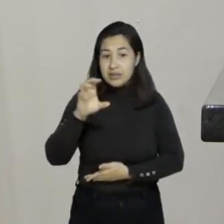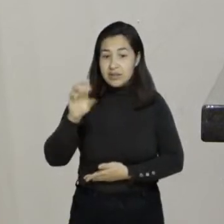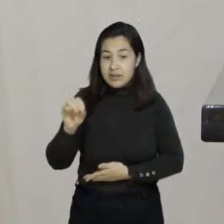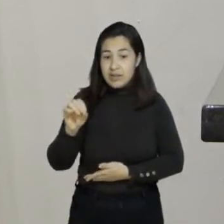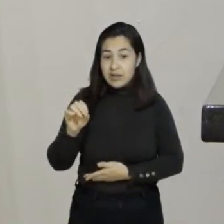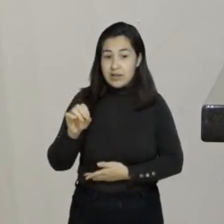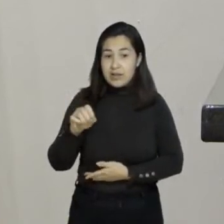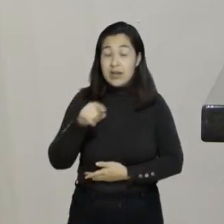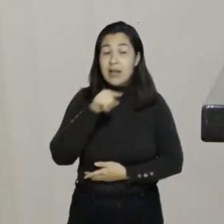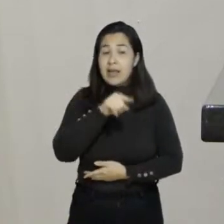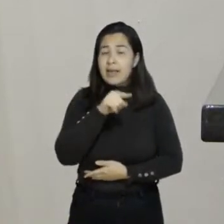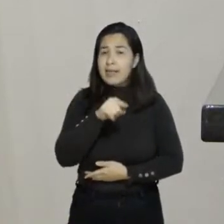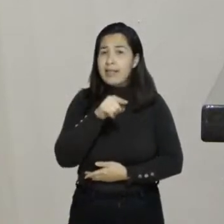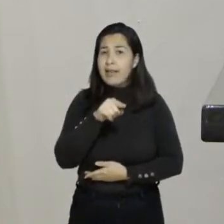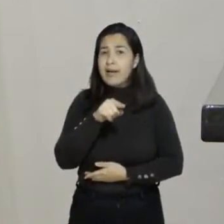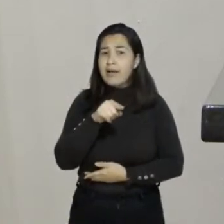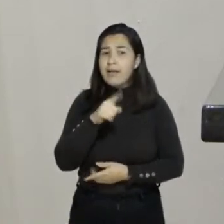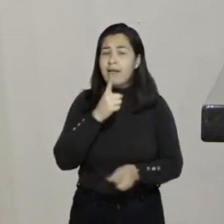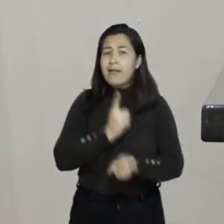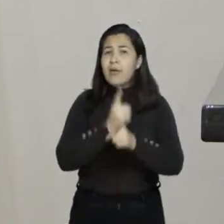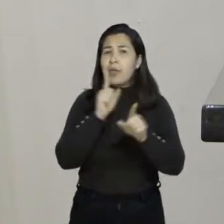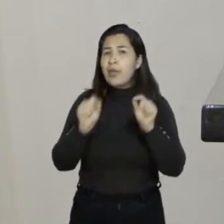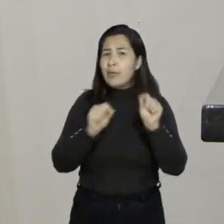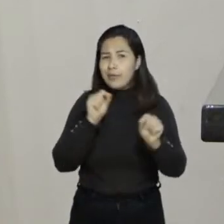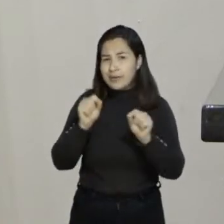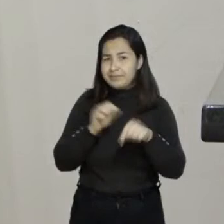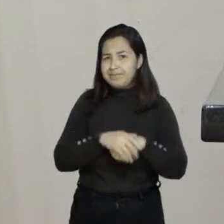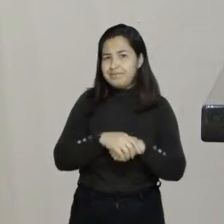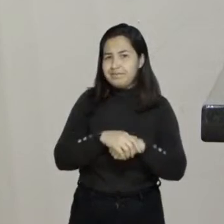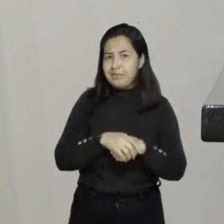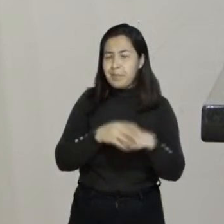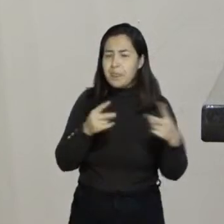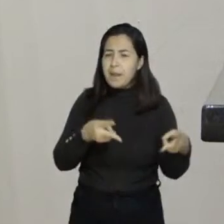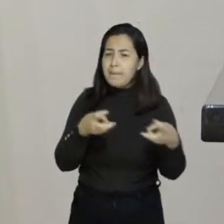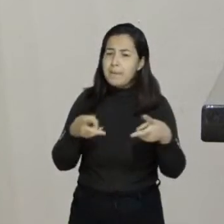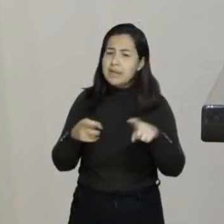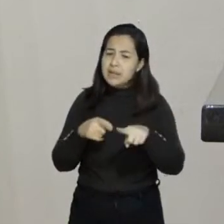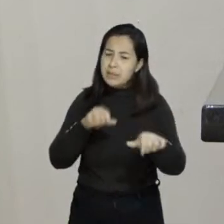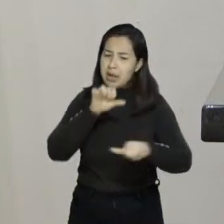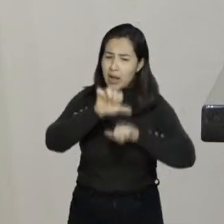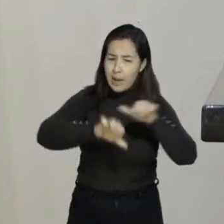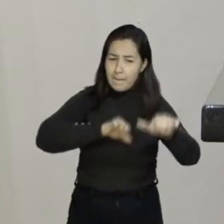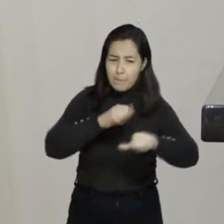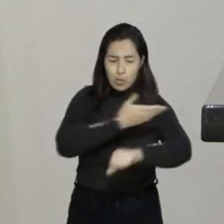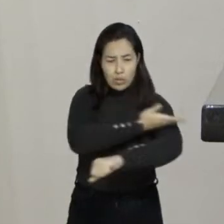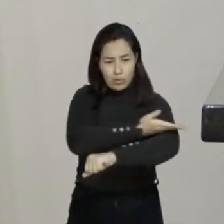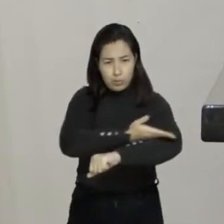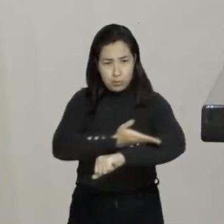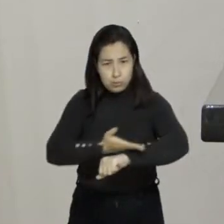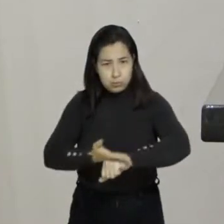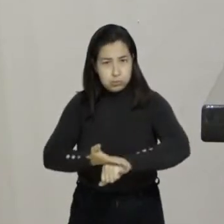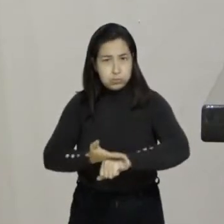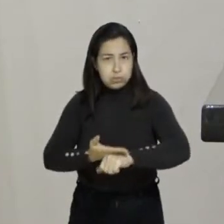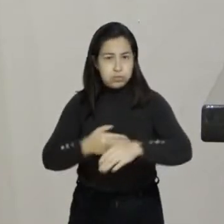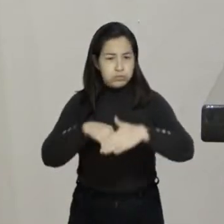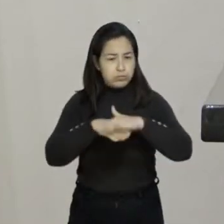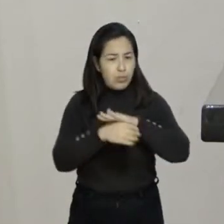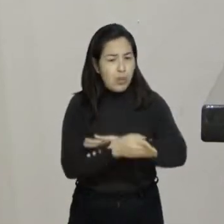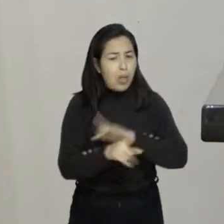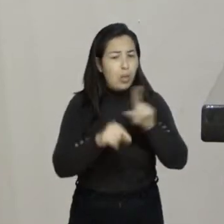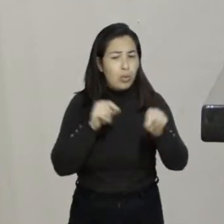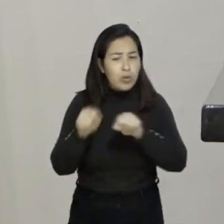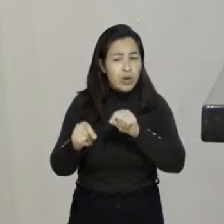cidades e percebendo que estas cidades estavam mudando os seus costumes e que gradualmente iam perder